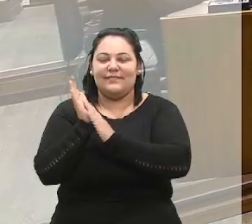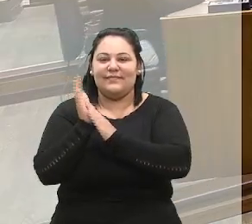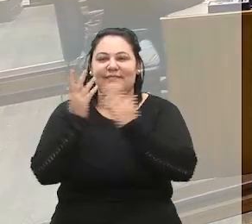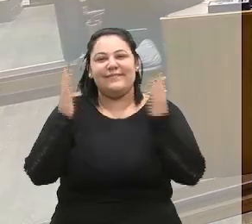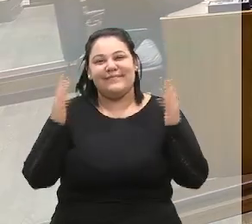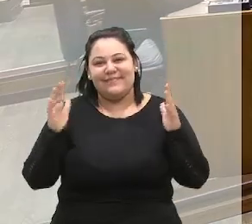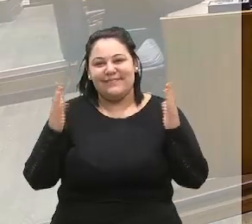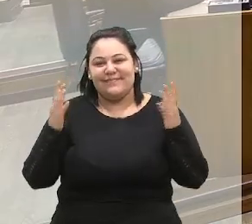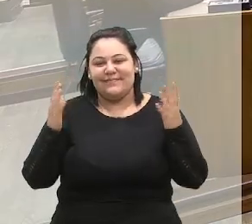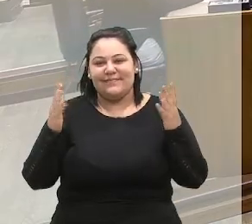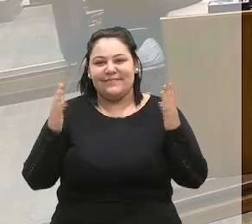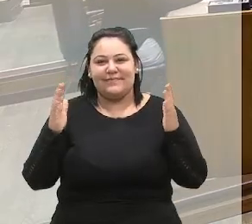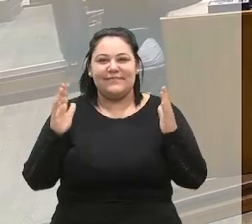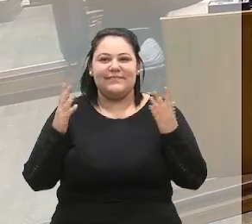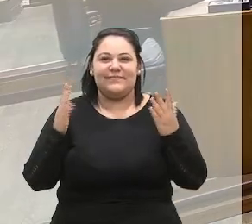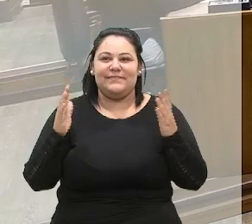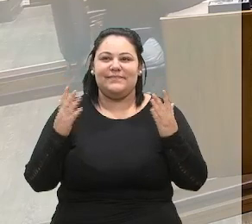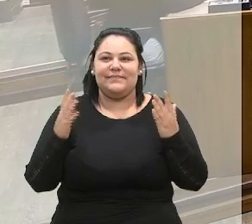Obrigado.